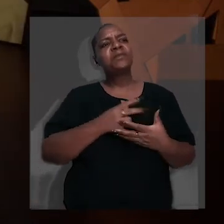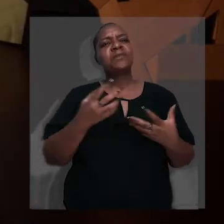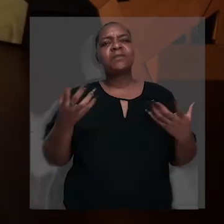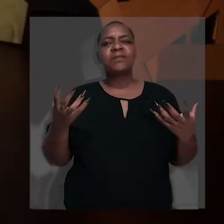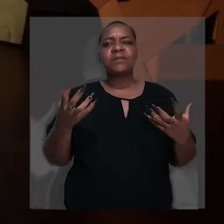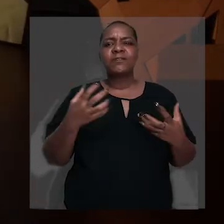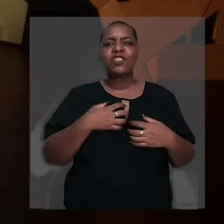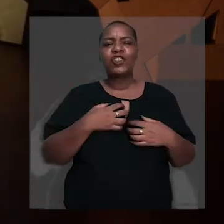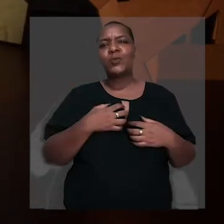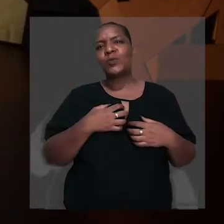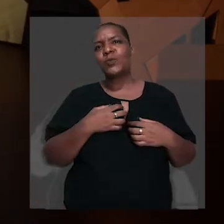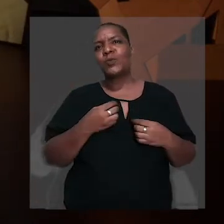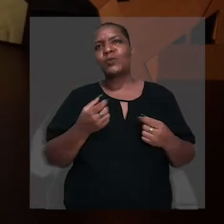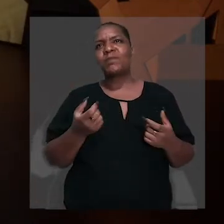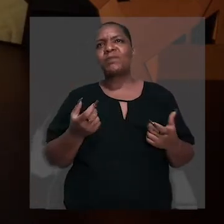Tipo,